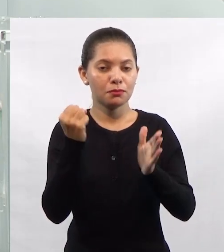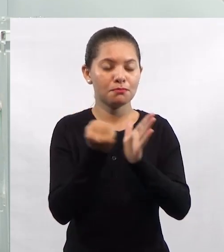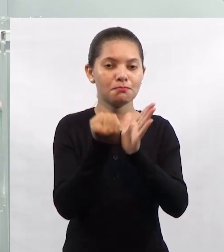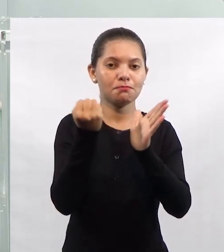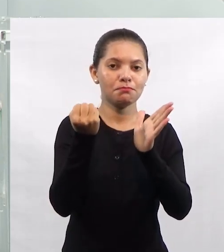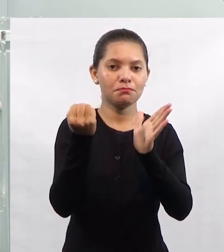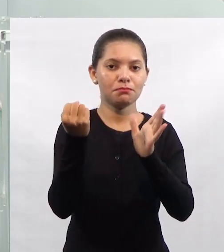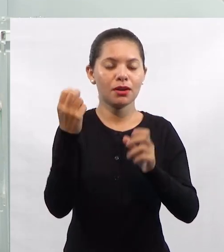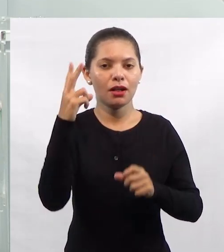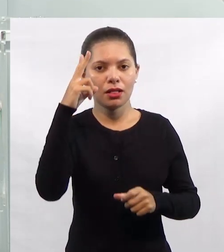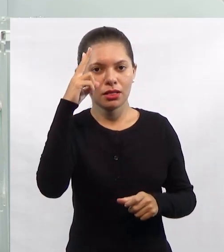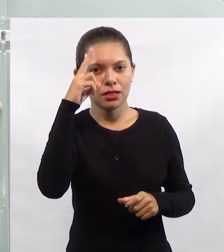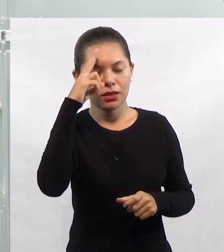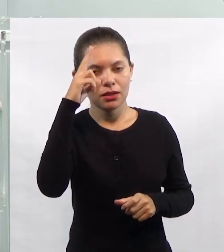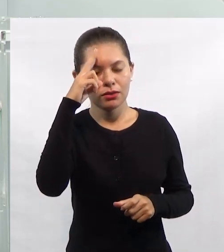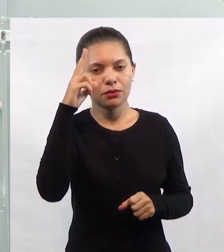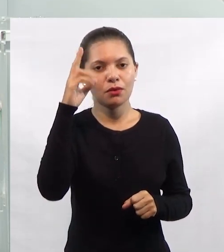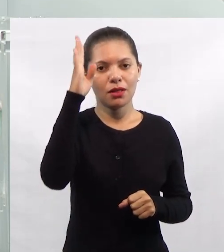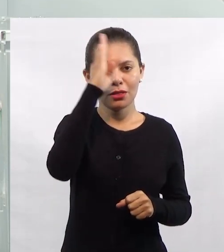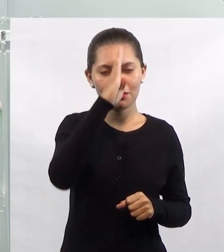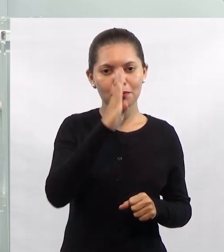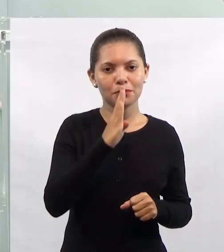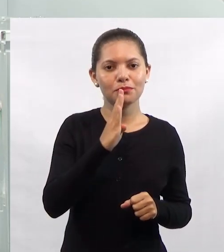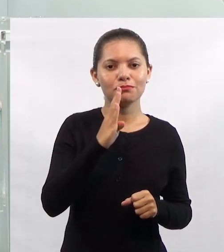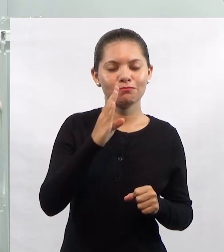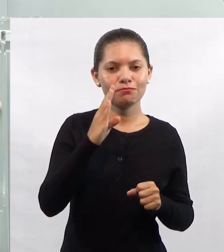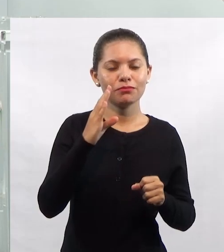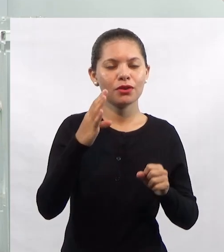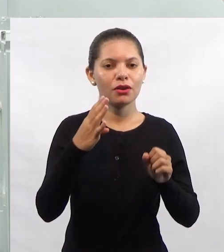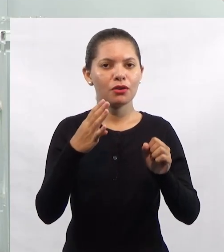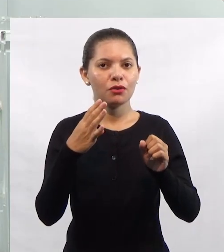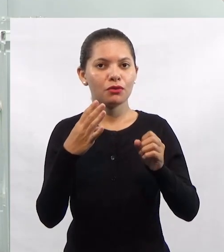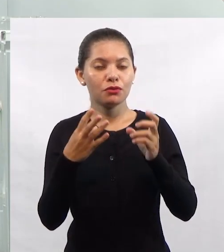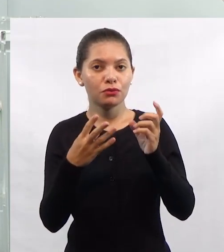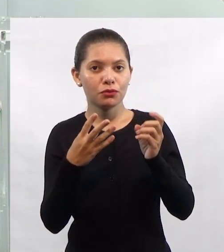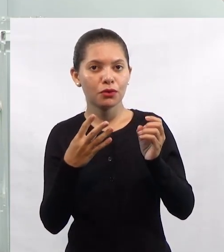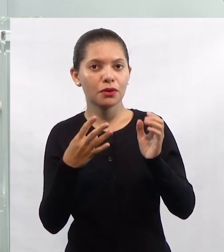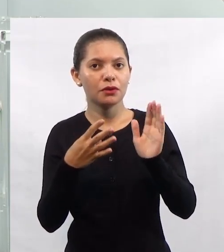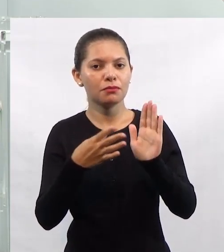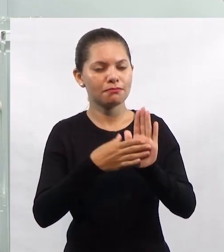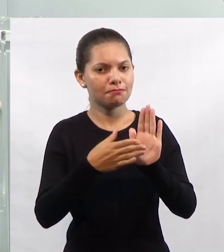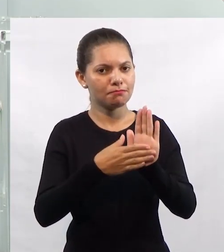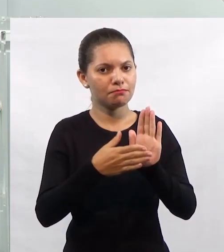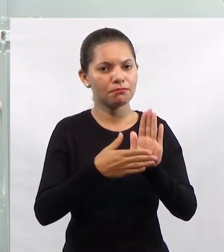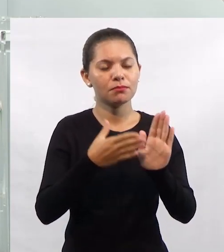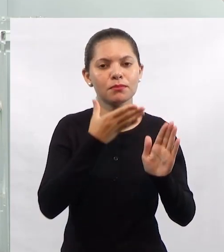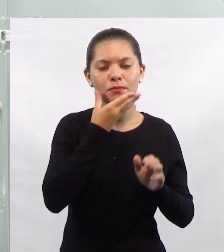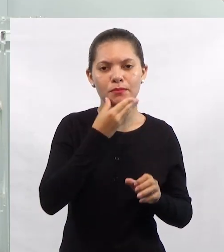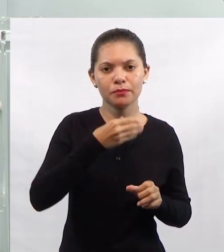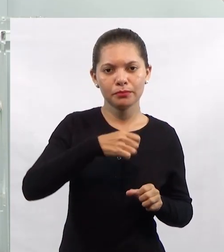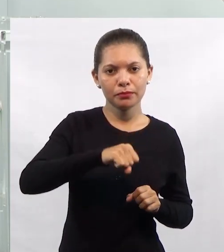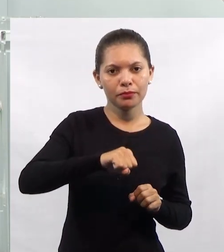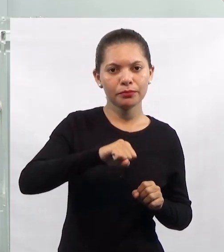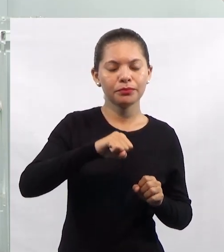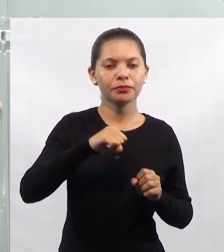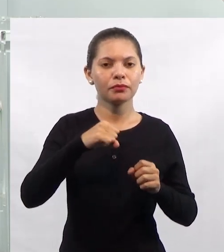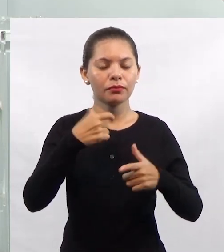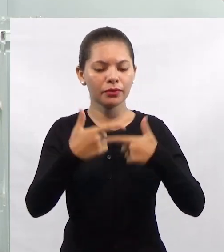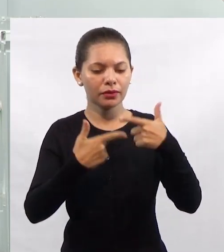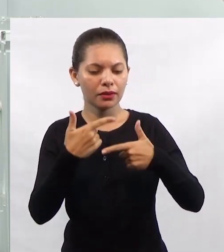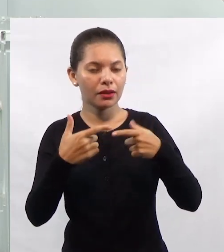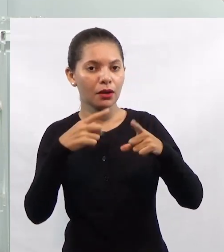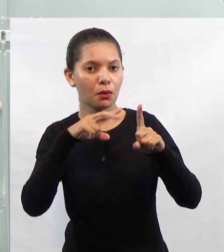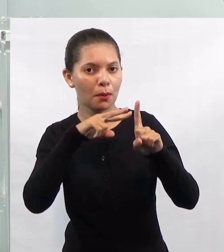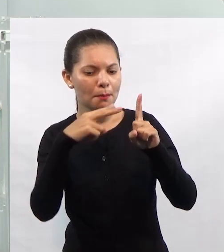foi um marco na história do Brasil, que foi o método Paulo Freire. Ele foi trabalhado com